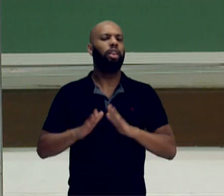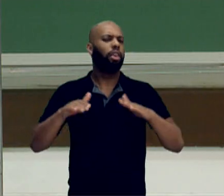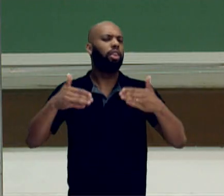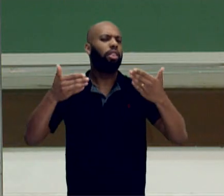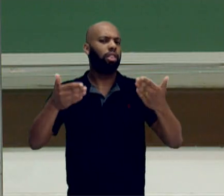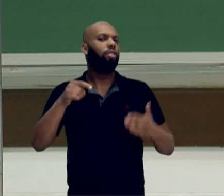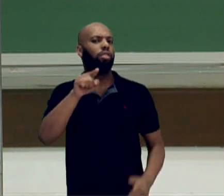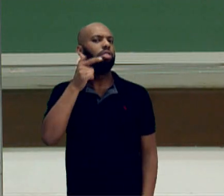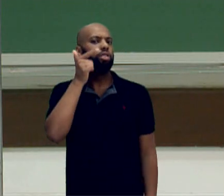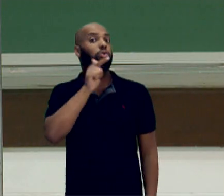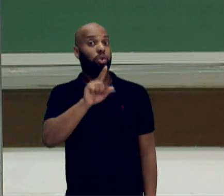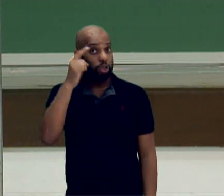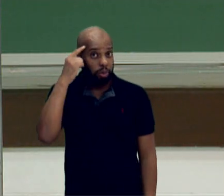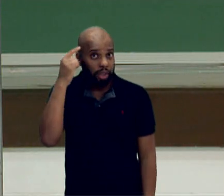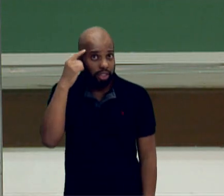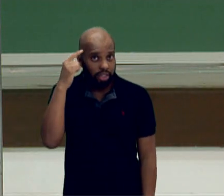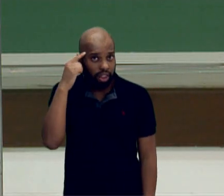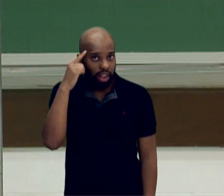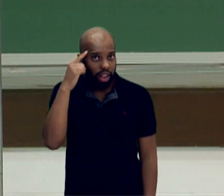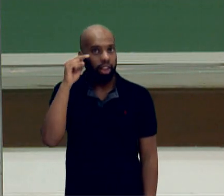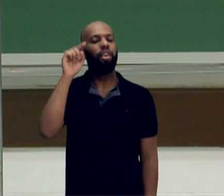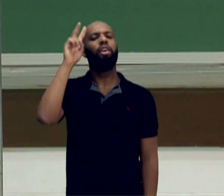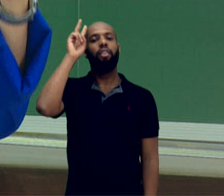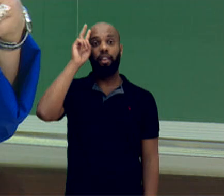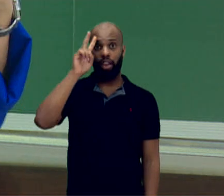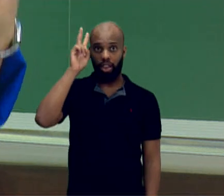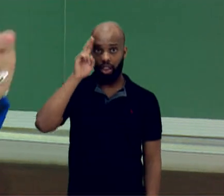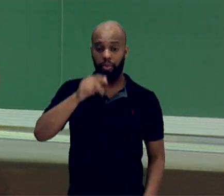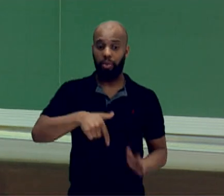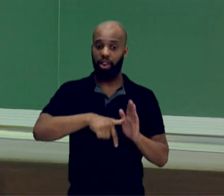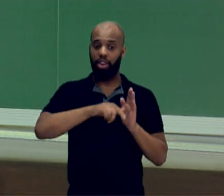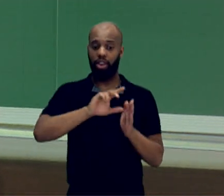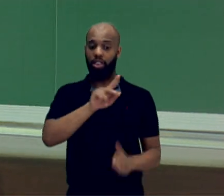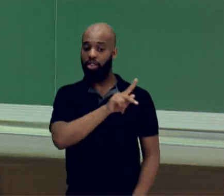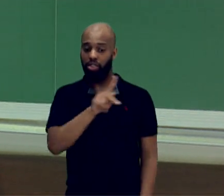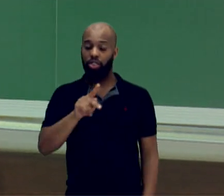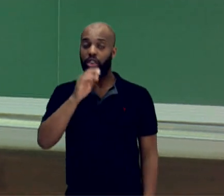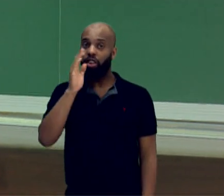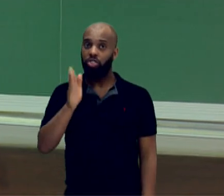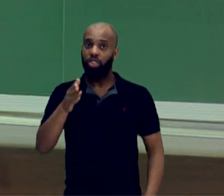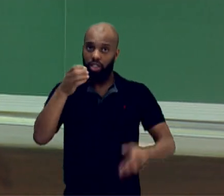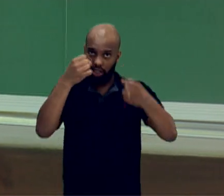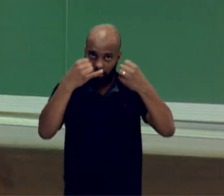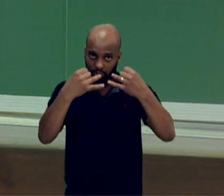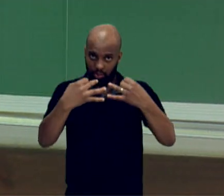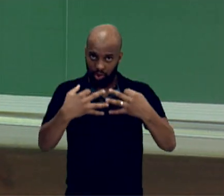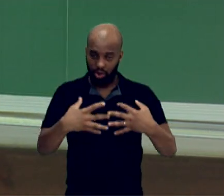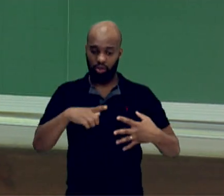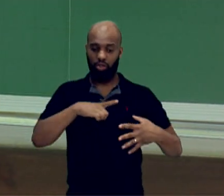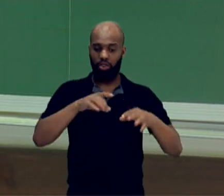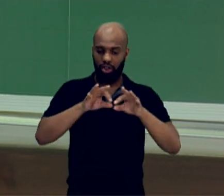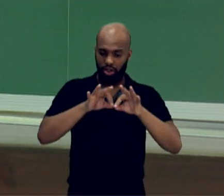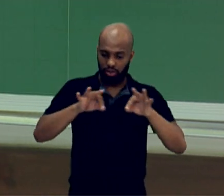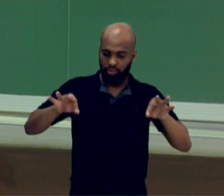E aí, conseguiram pensar? Lembra que a prof falou que existem medidas, unidades de medidas